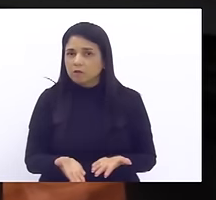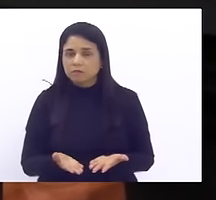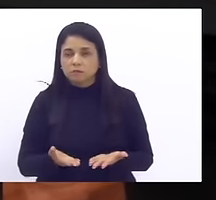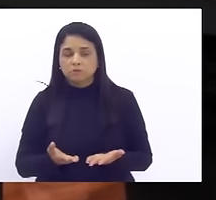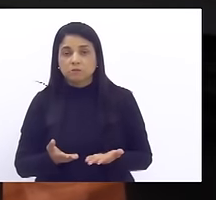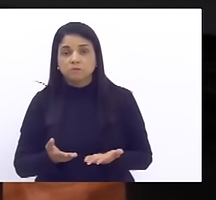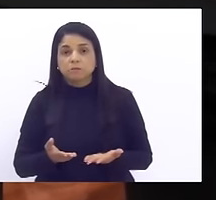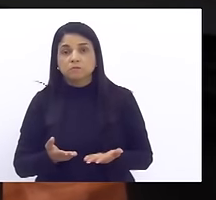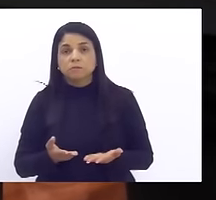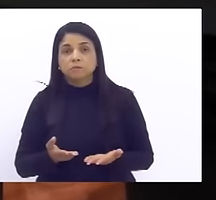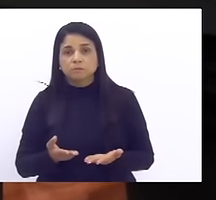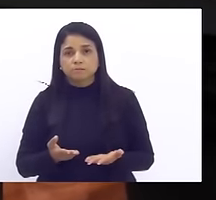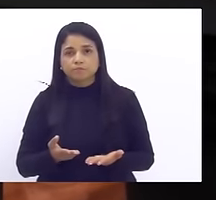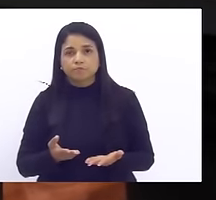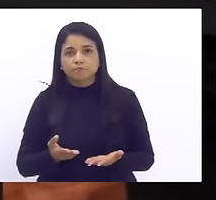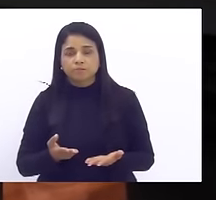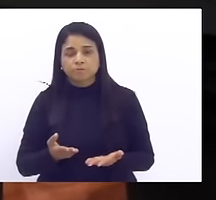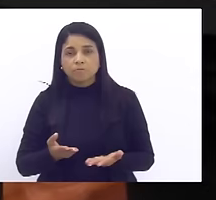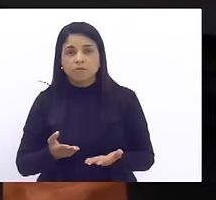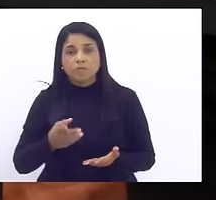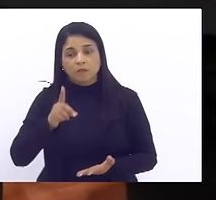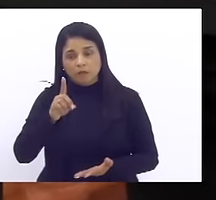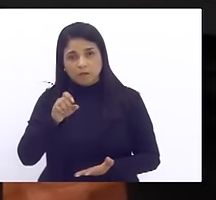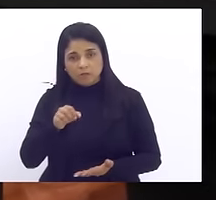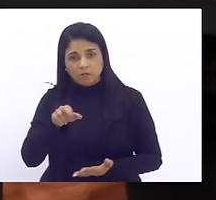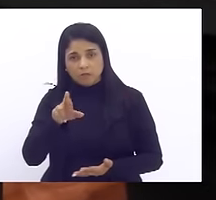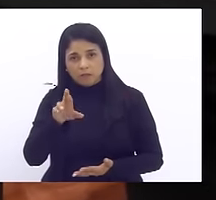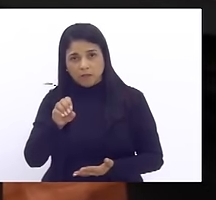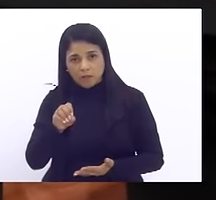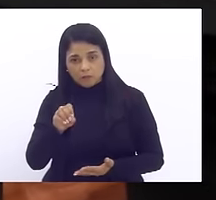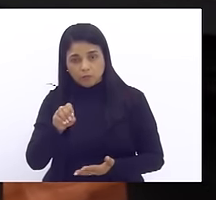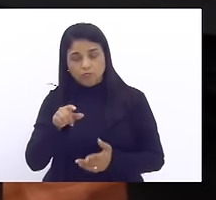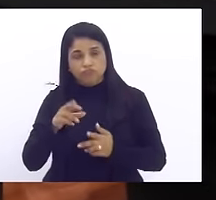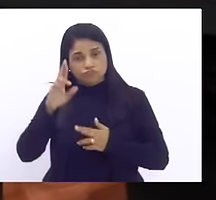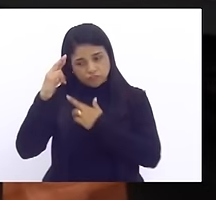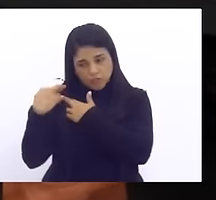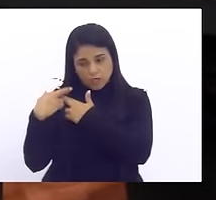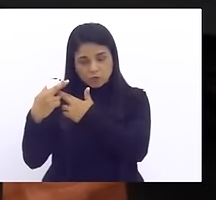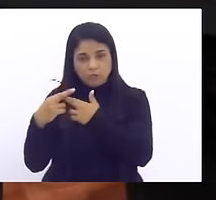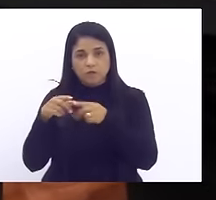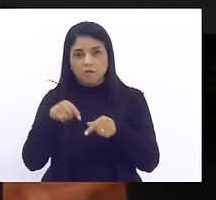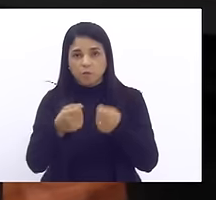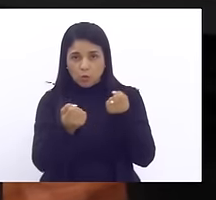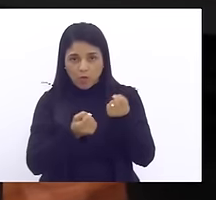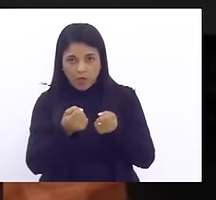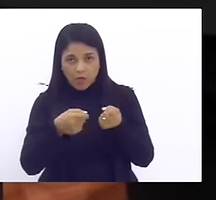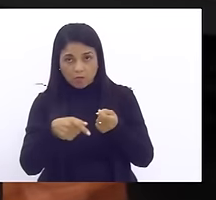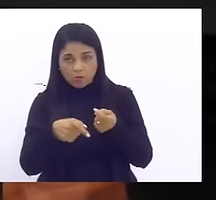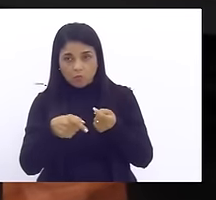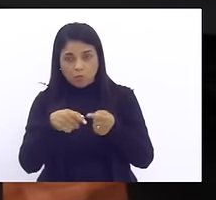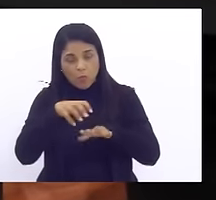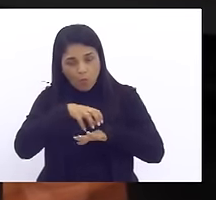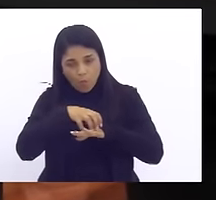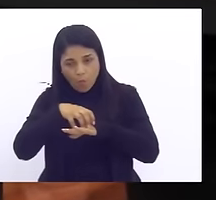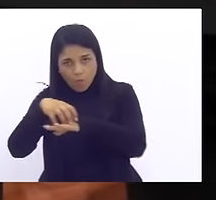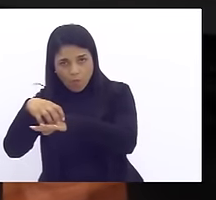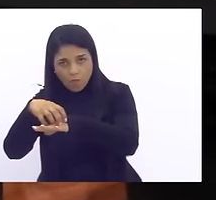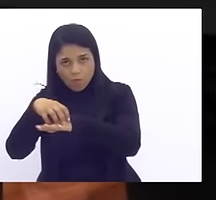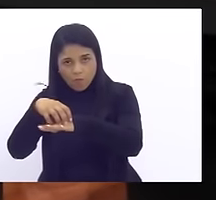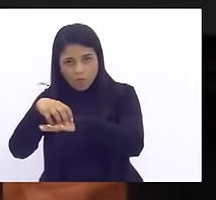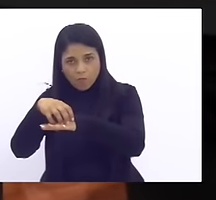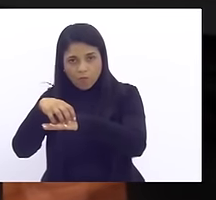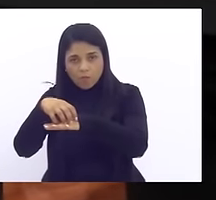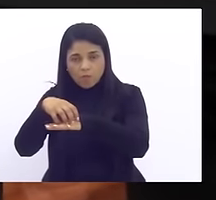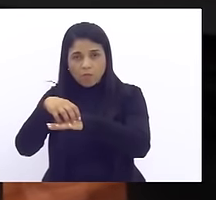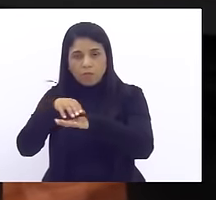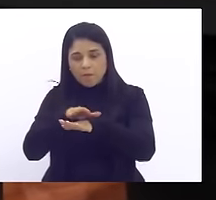suposição crer que isso pelo deto está na posse do veículo para a questão de movimentar o veículo para